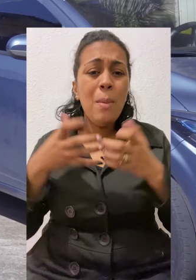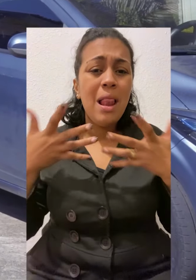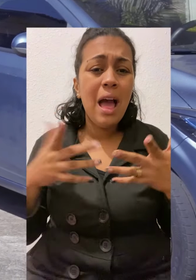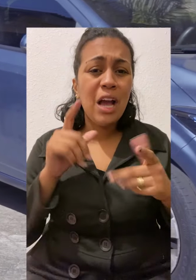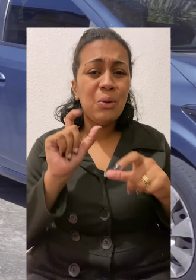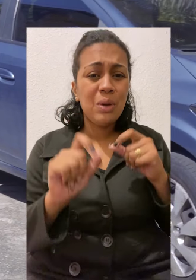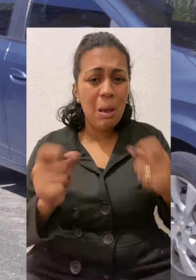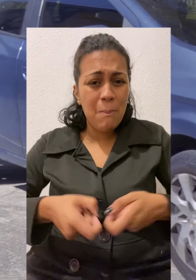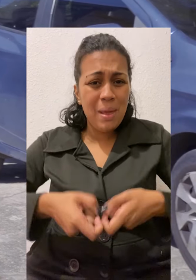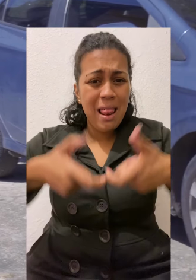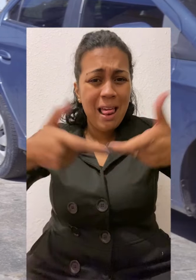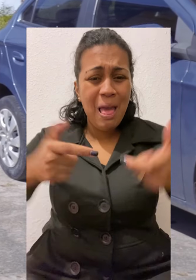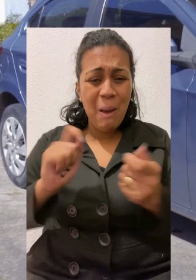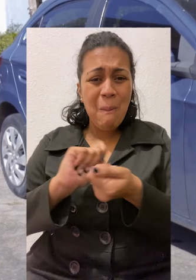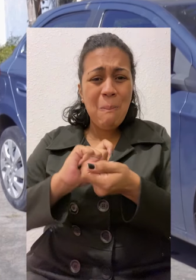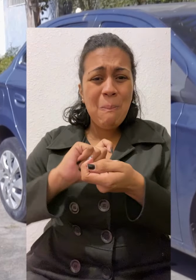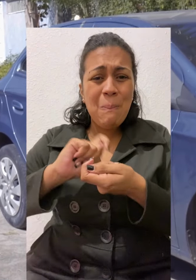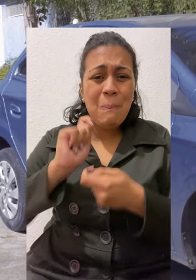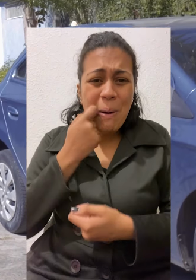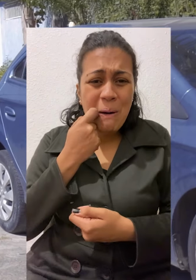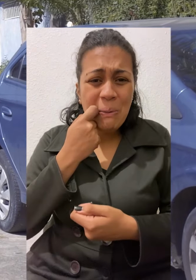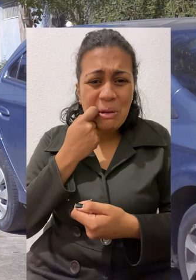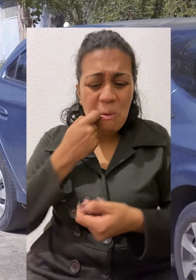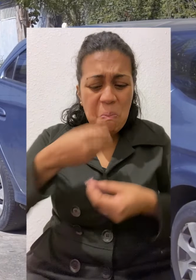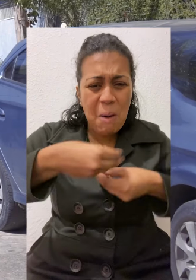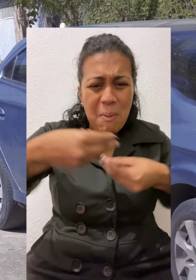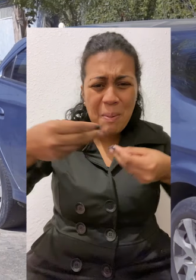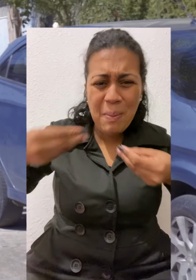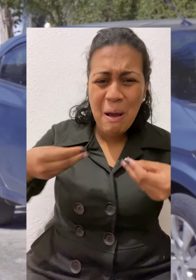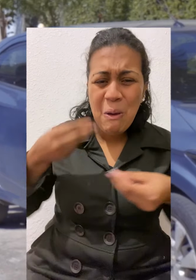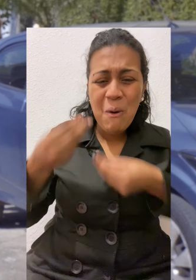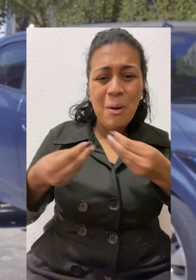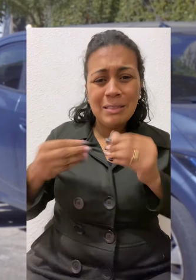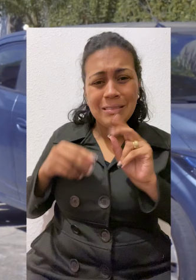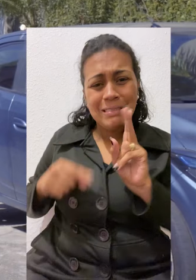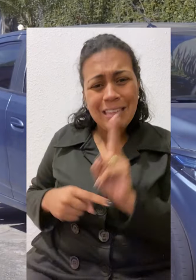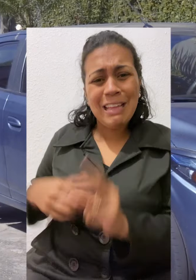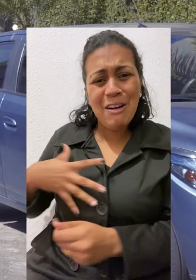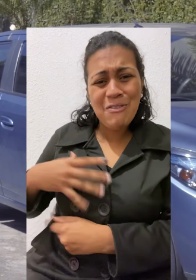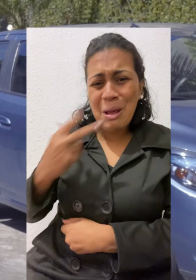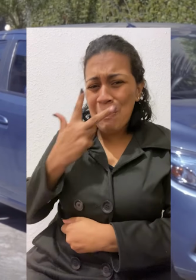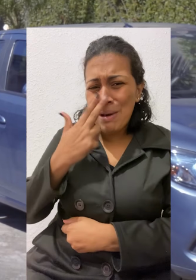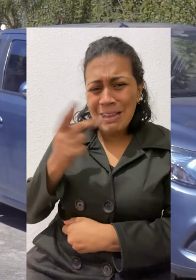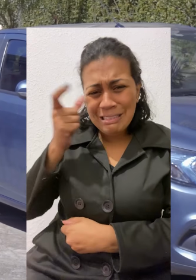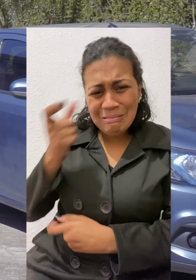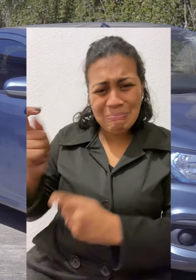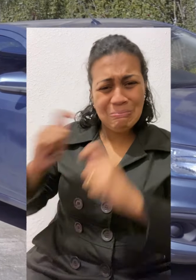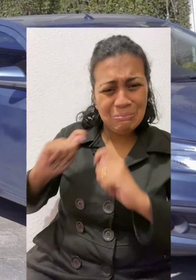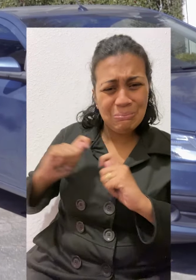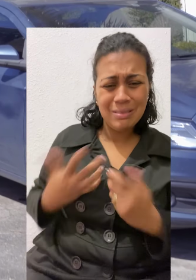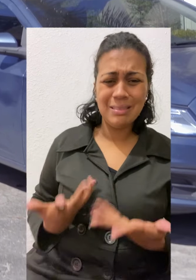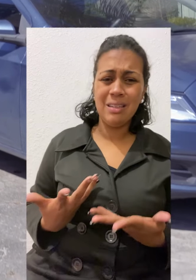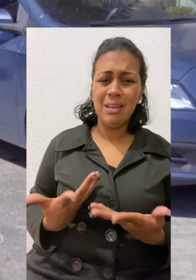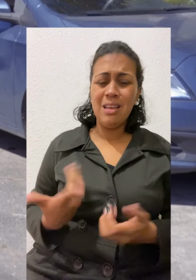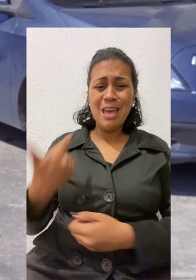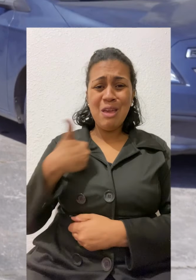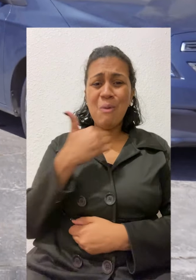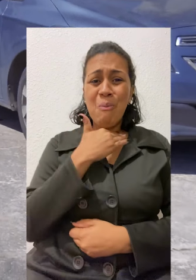O meu milagre da multiplicação é dividir o pão que o diabo amassou para alimentar minha cria.